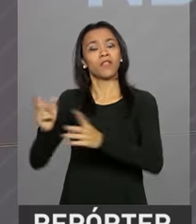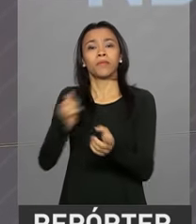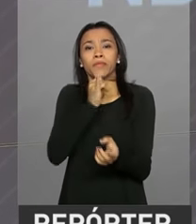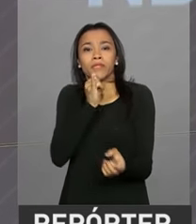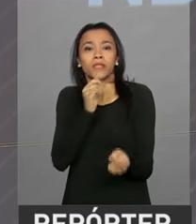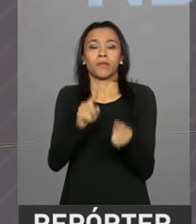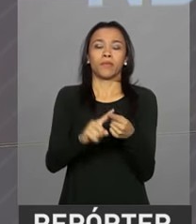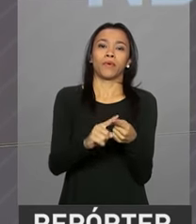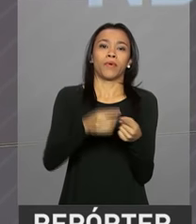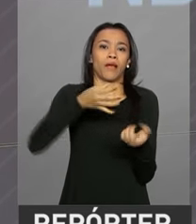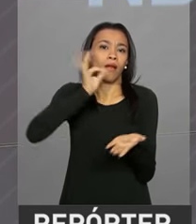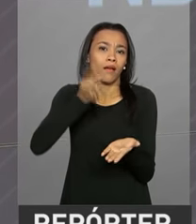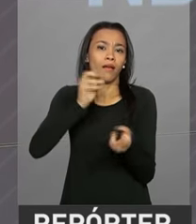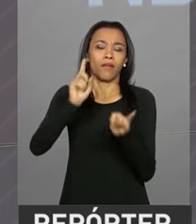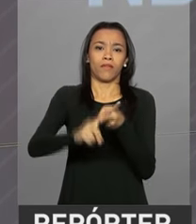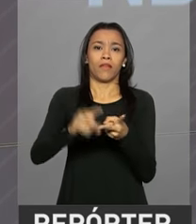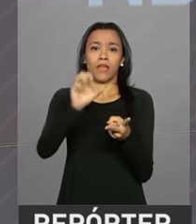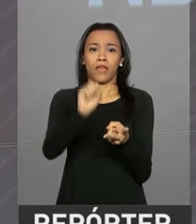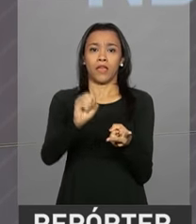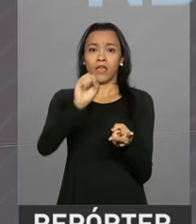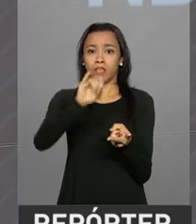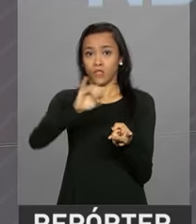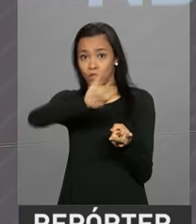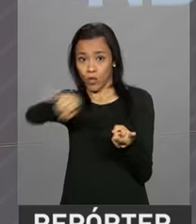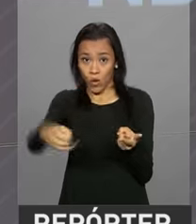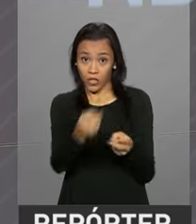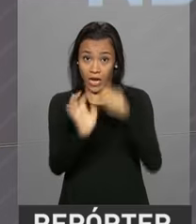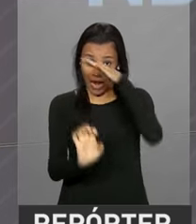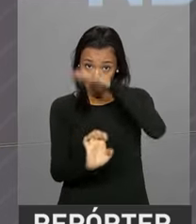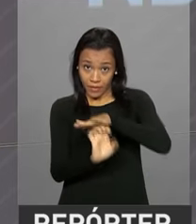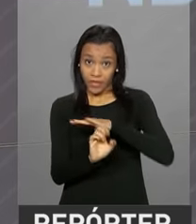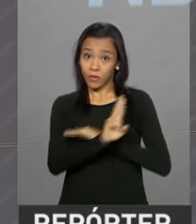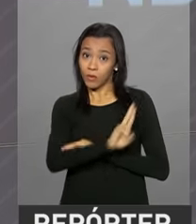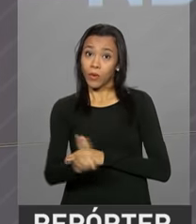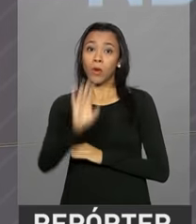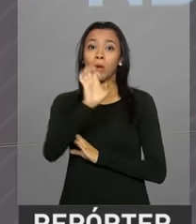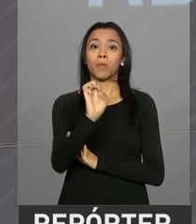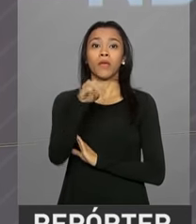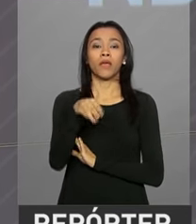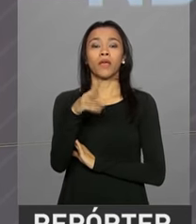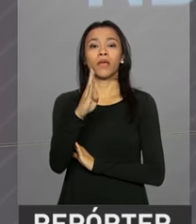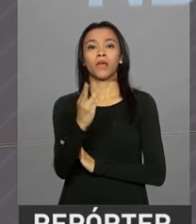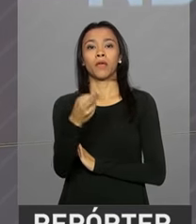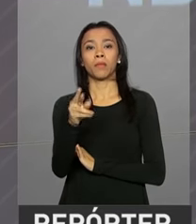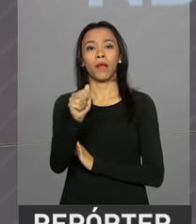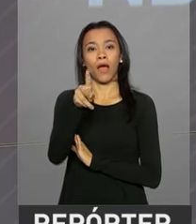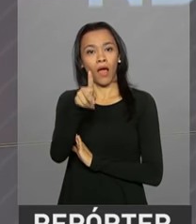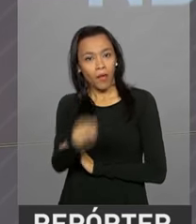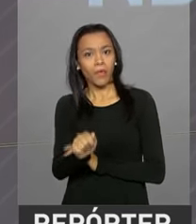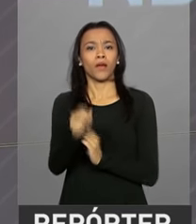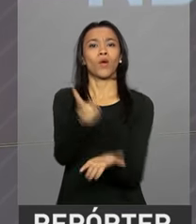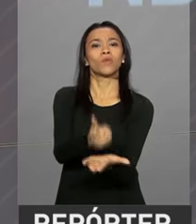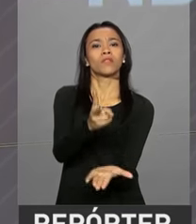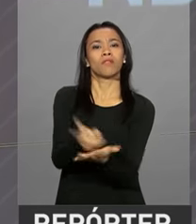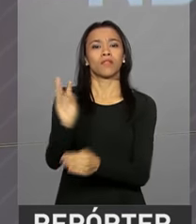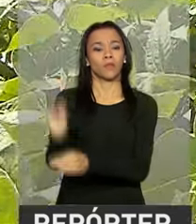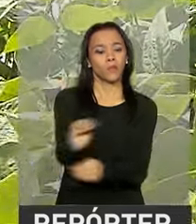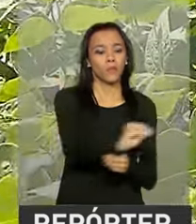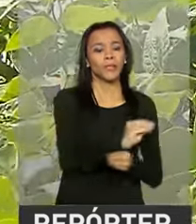Uma tecnologia desenvolvida pela Embrapa permite o aumento da produtividade com a conservação dos recursos naturais.